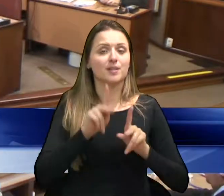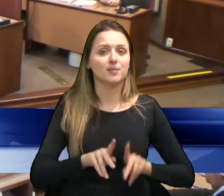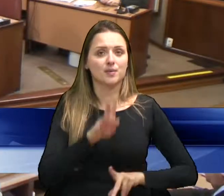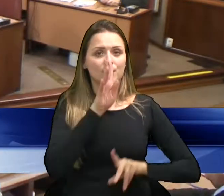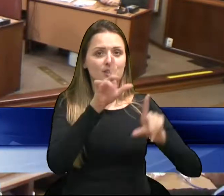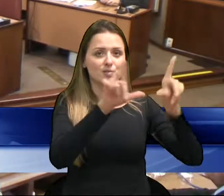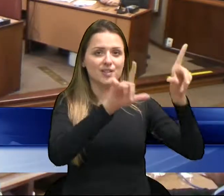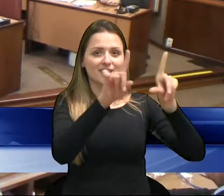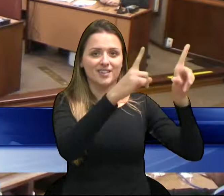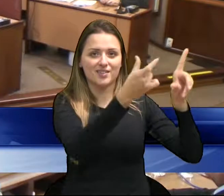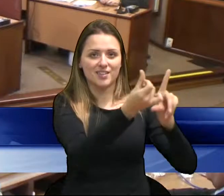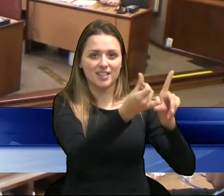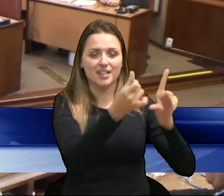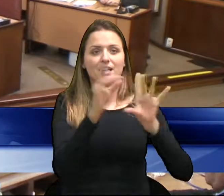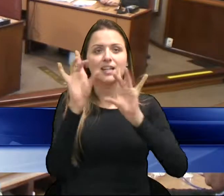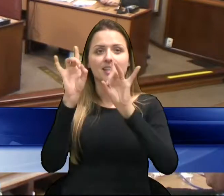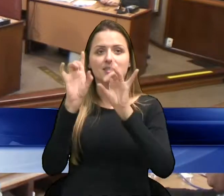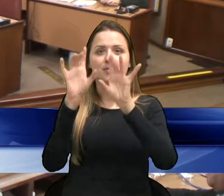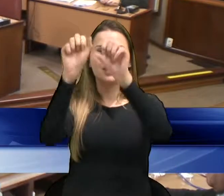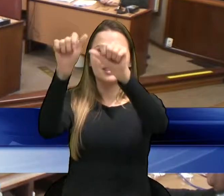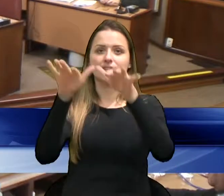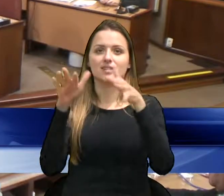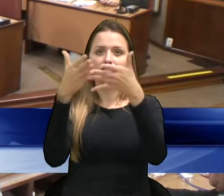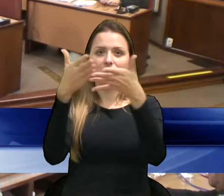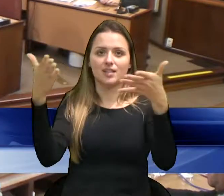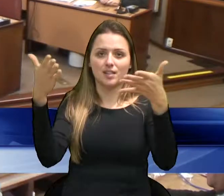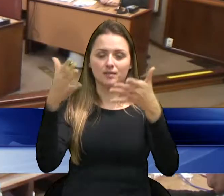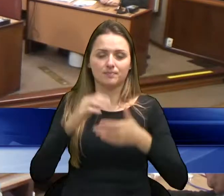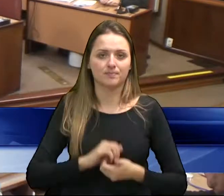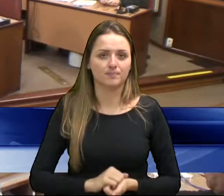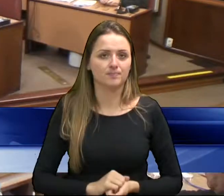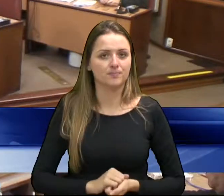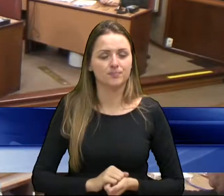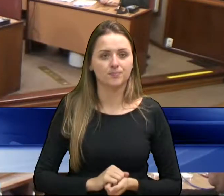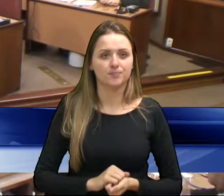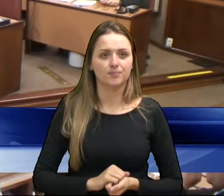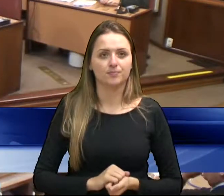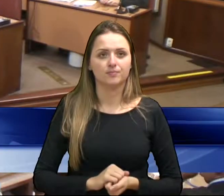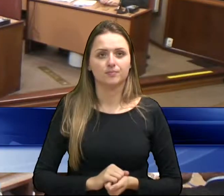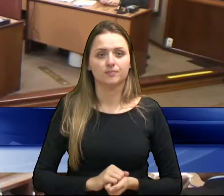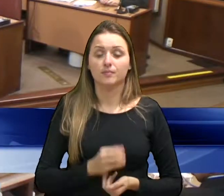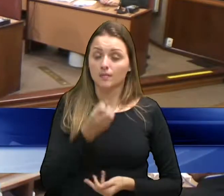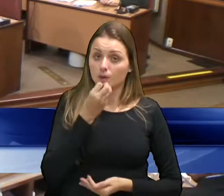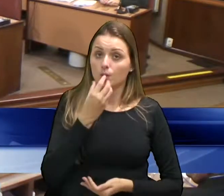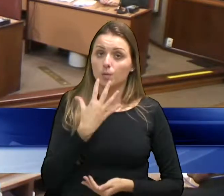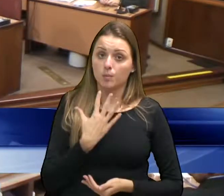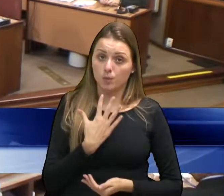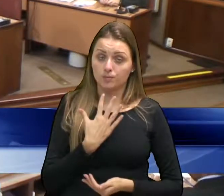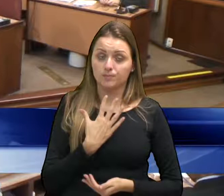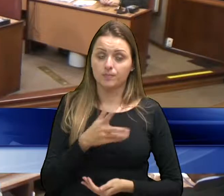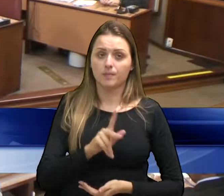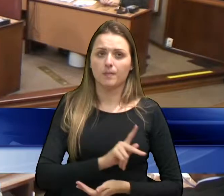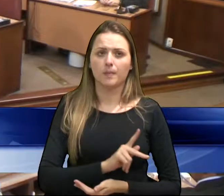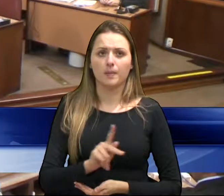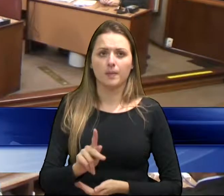Câmara, em especial a população que nos acompanha e demais assessorias de vereadores. Bom,